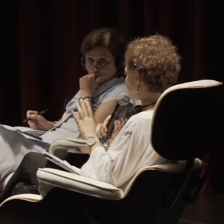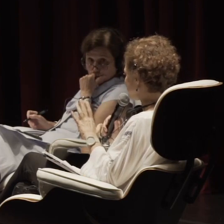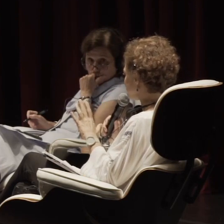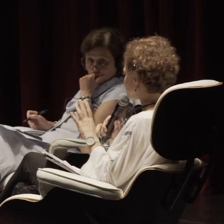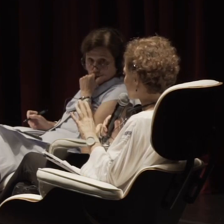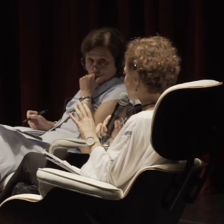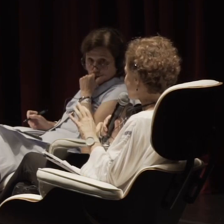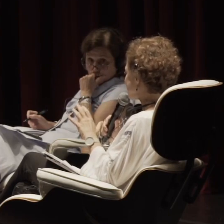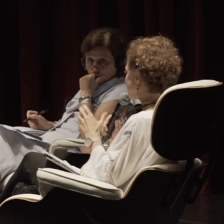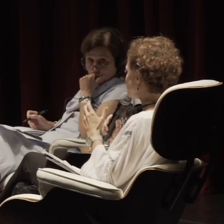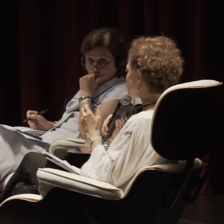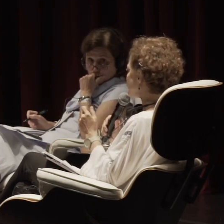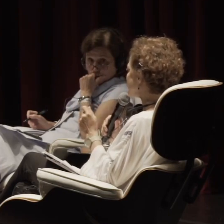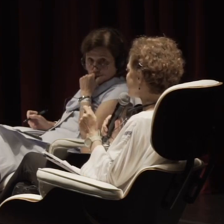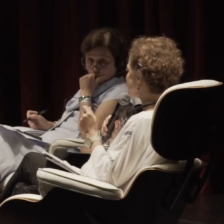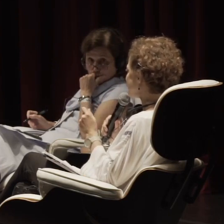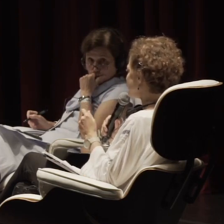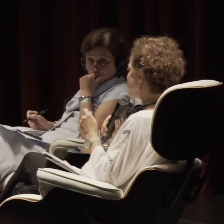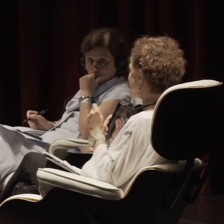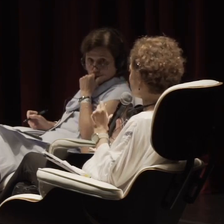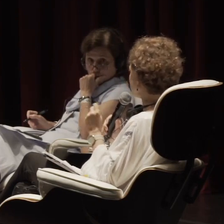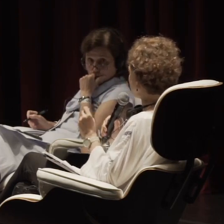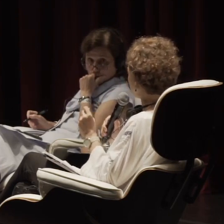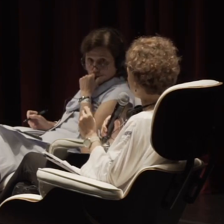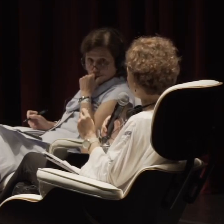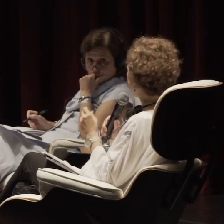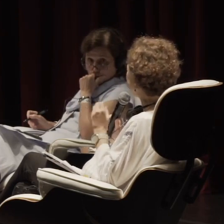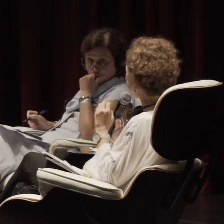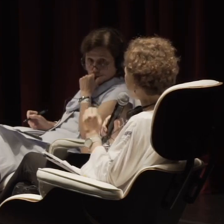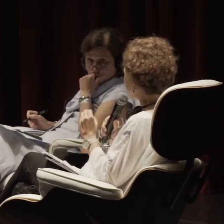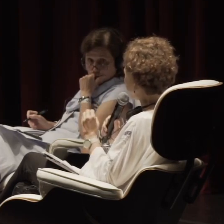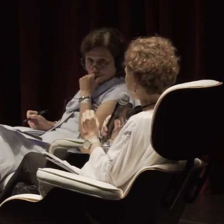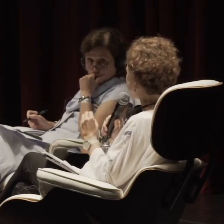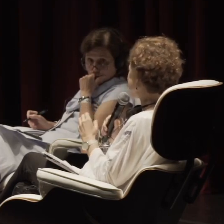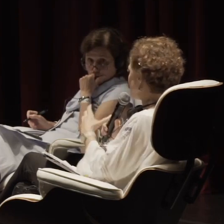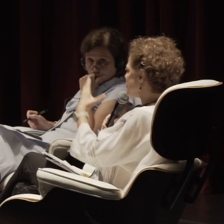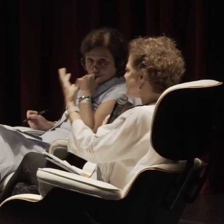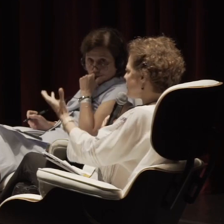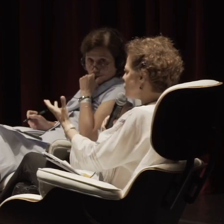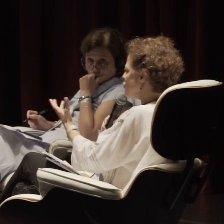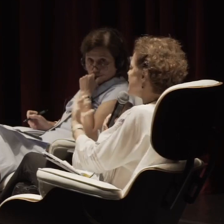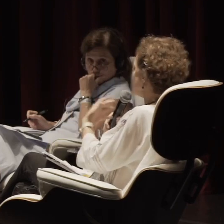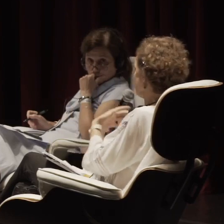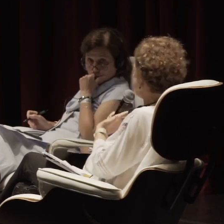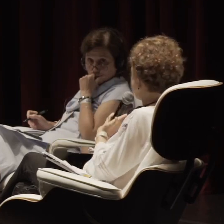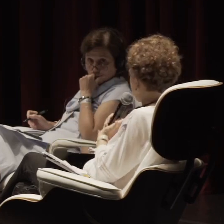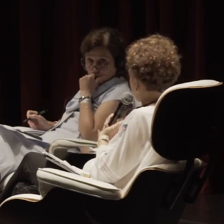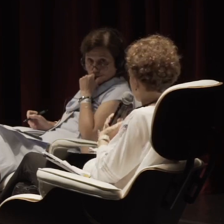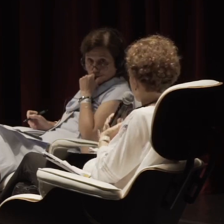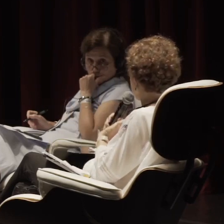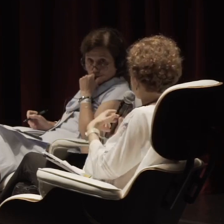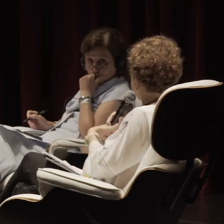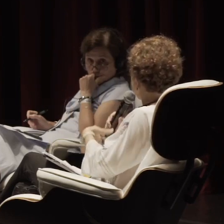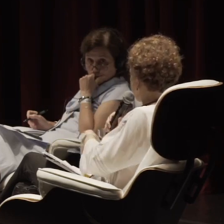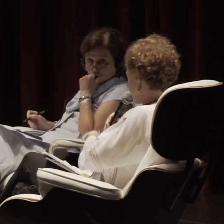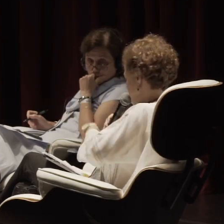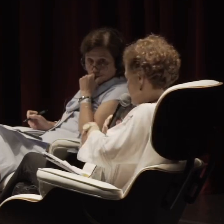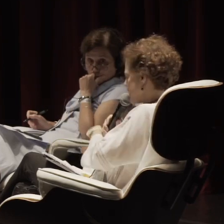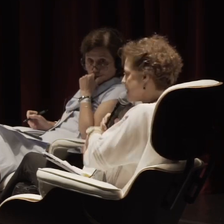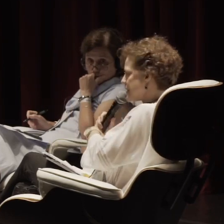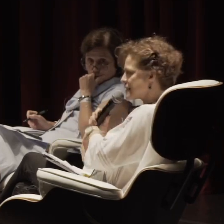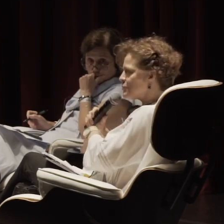que acaba de nascer e que não tem significado para nada do que ele está vendo no